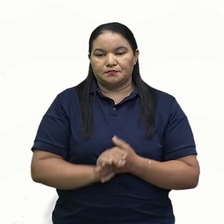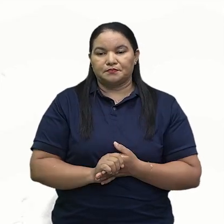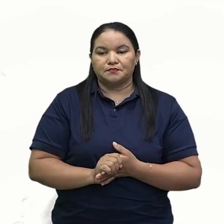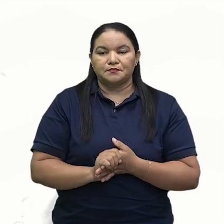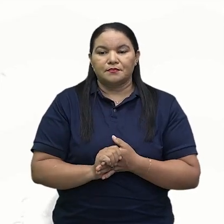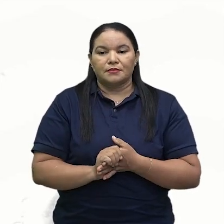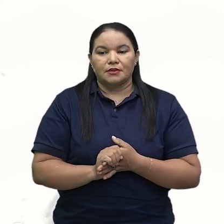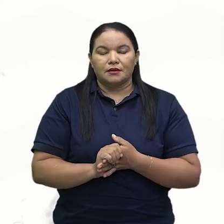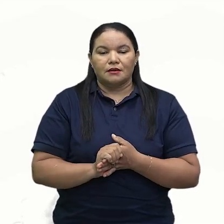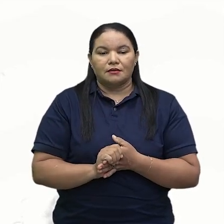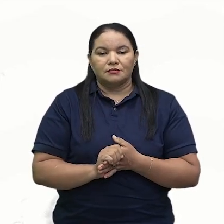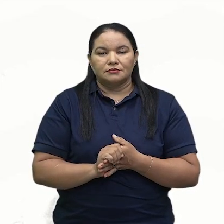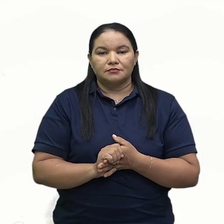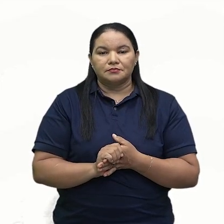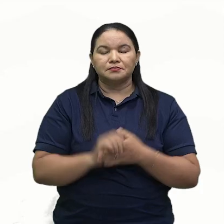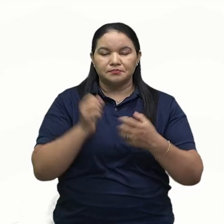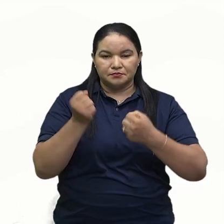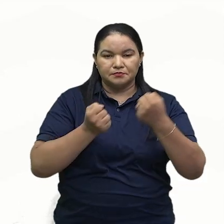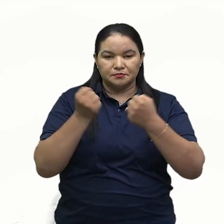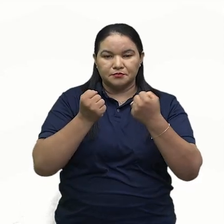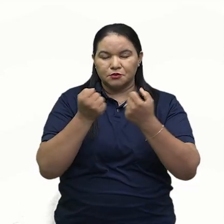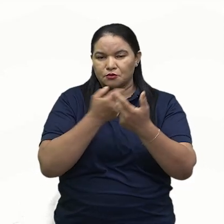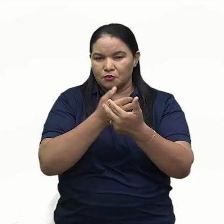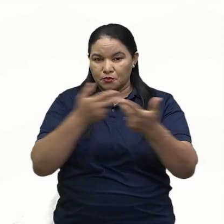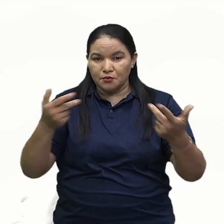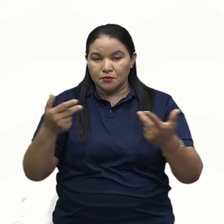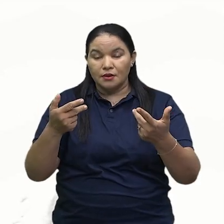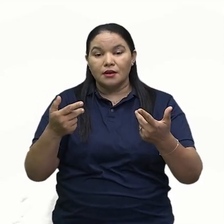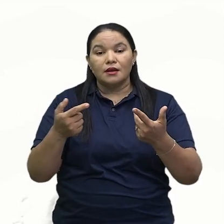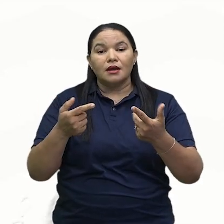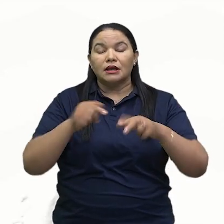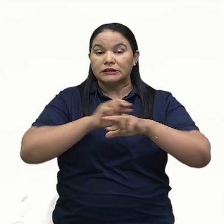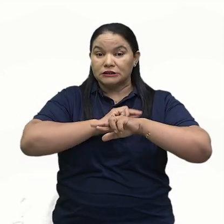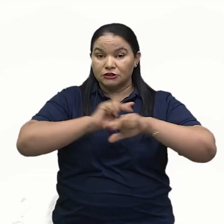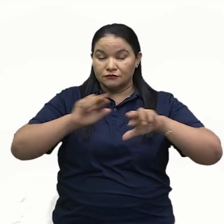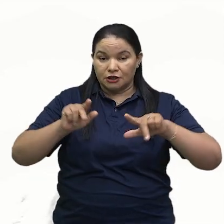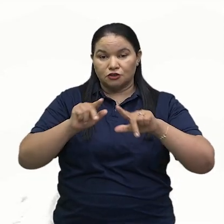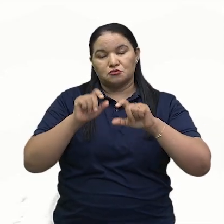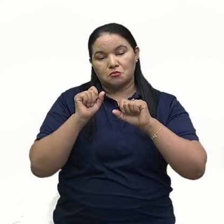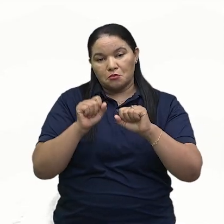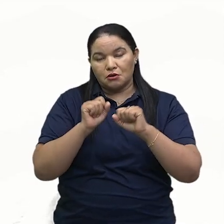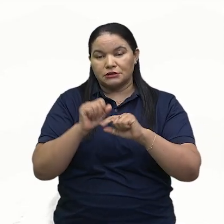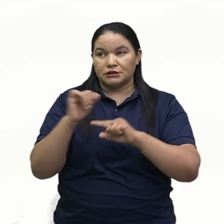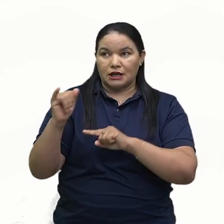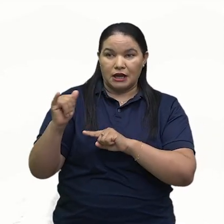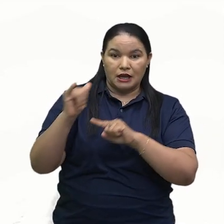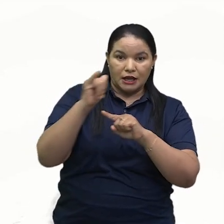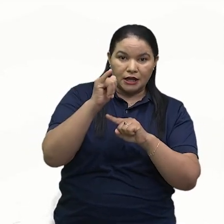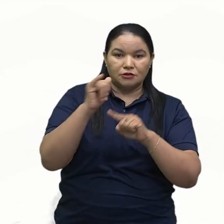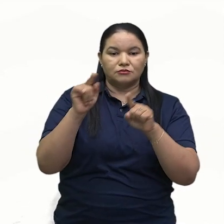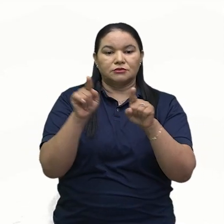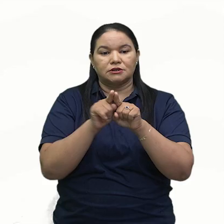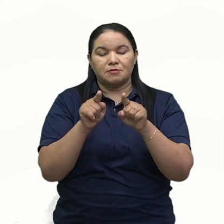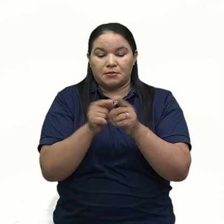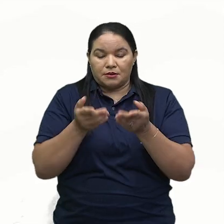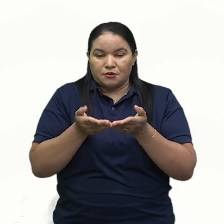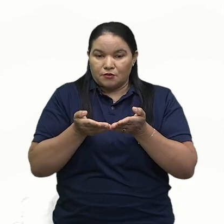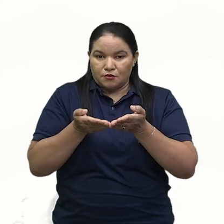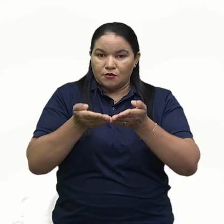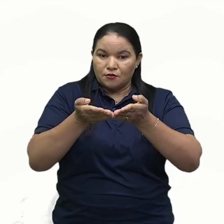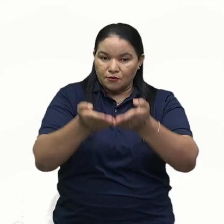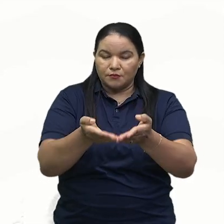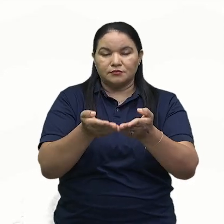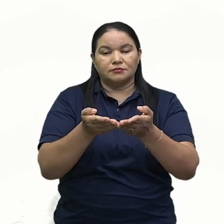dos meios de transporte e a gente vai analisar o meio de transporte aéreo e as embarcações também. E a gente